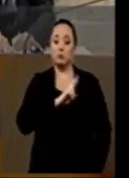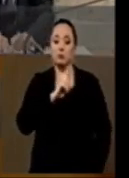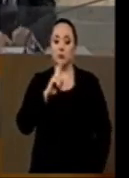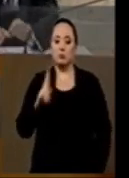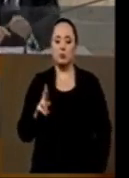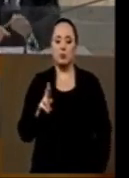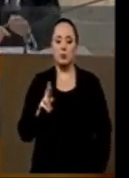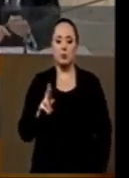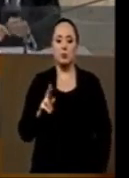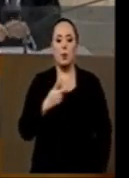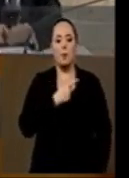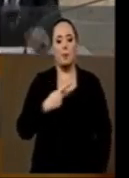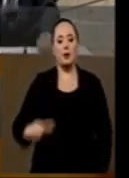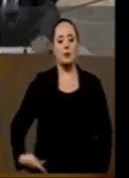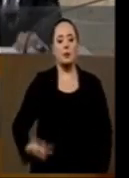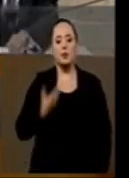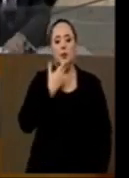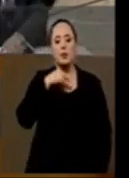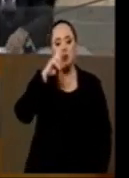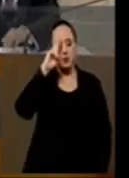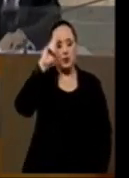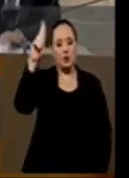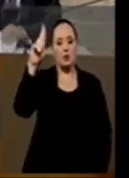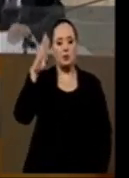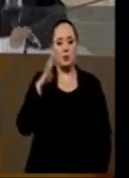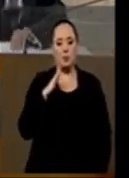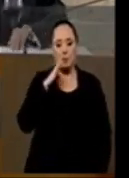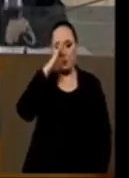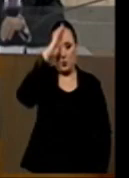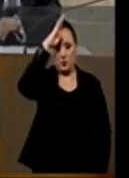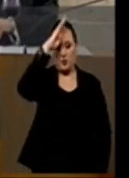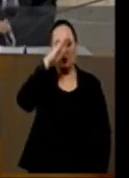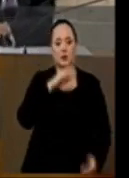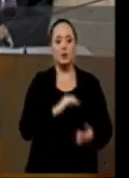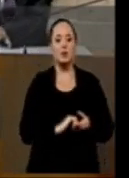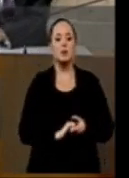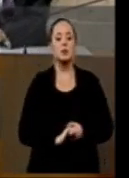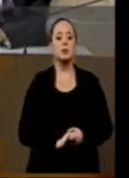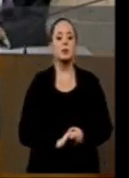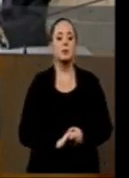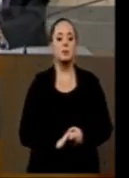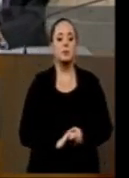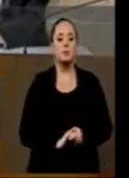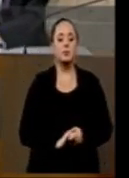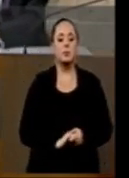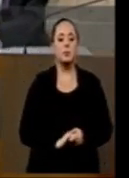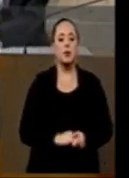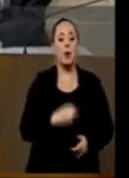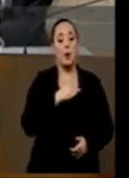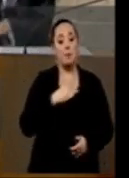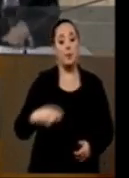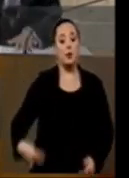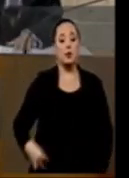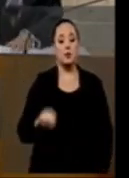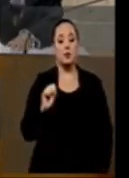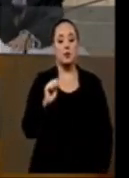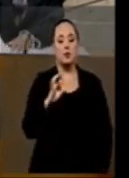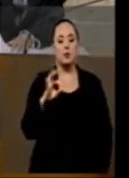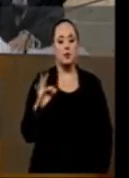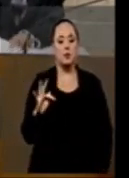excelentíssimo senhor presidente já emocionado ministros do supremo